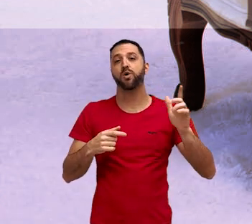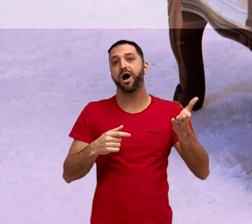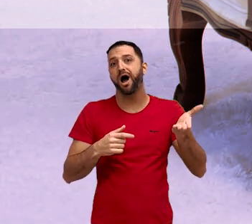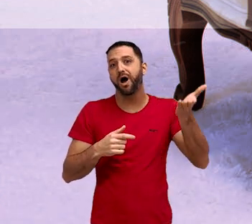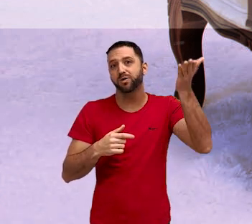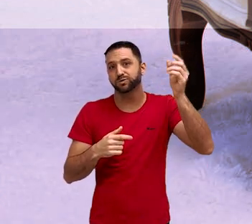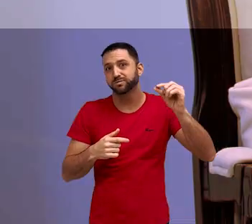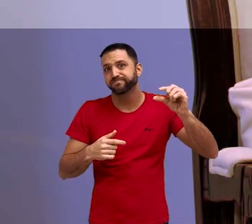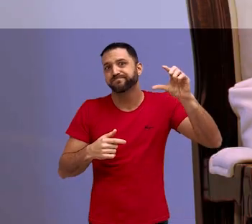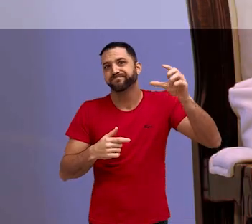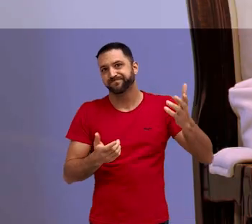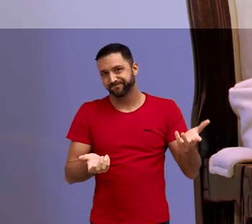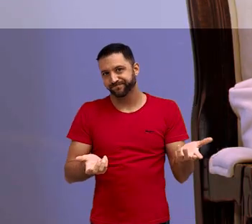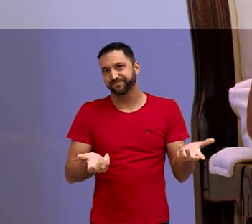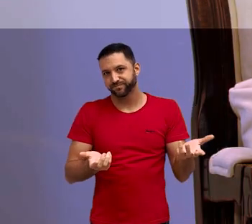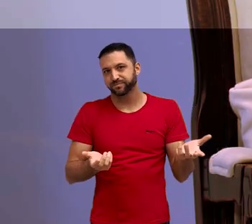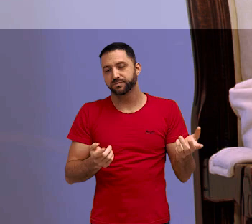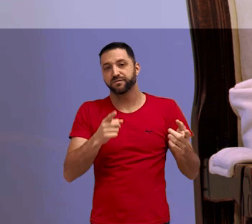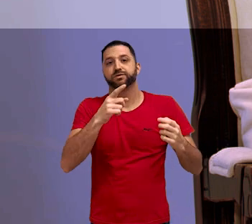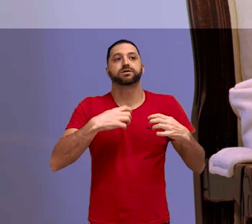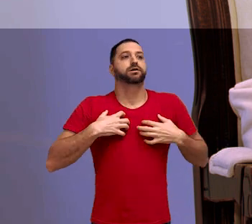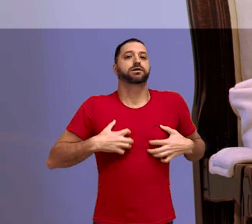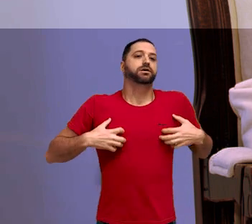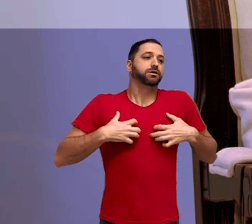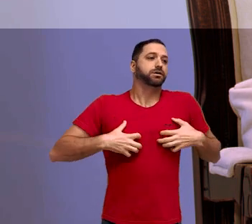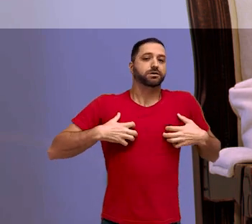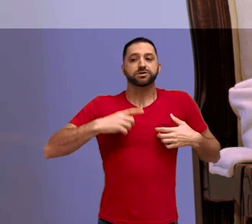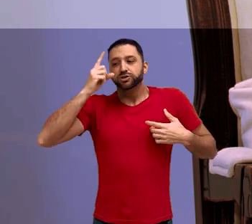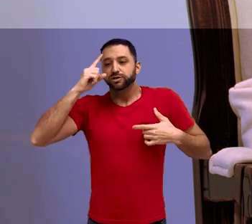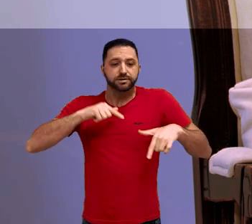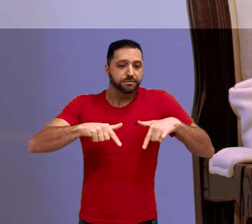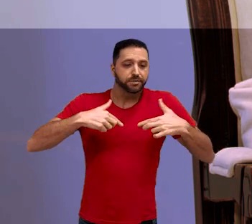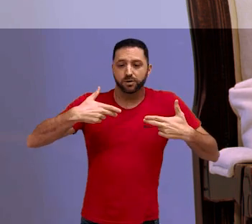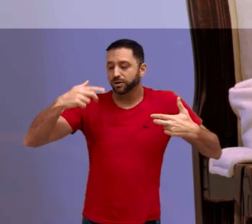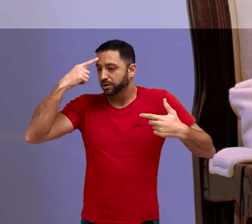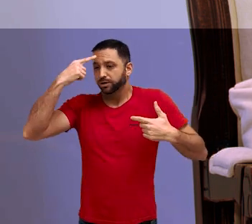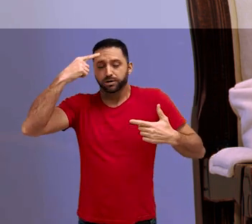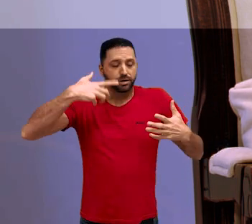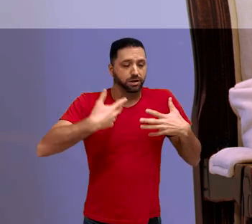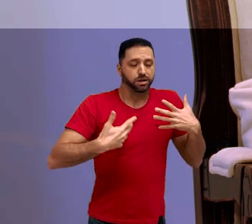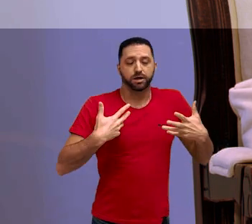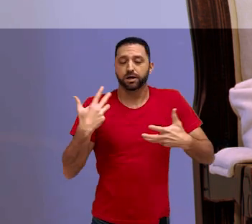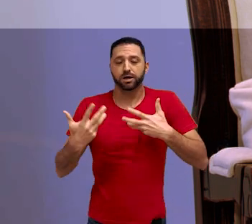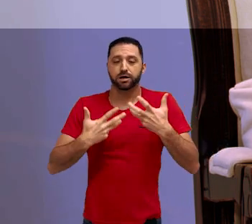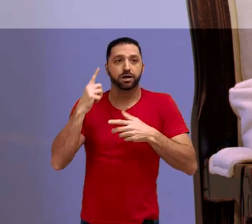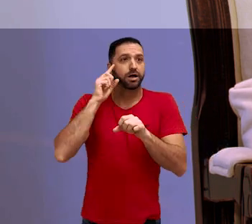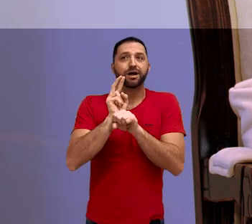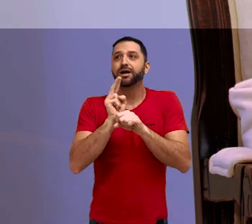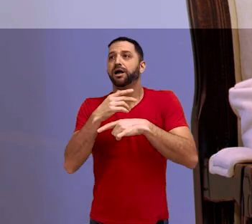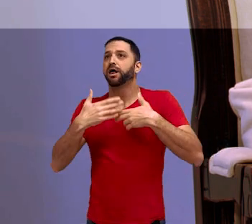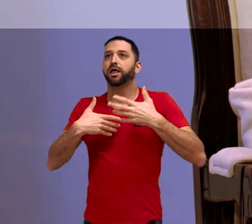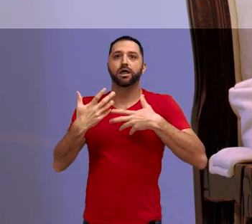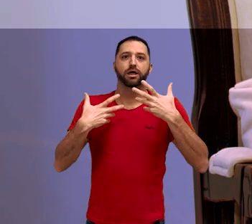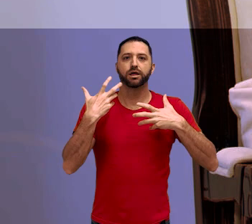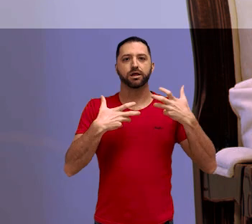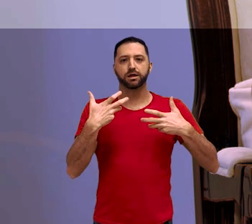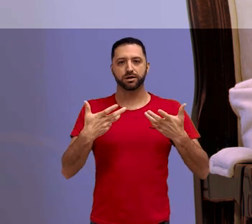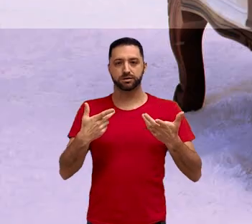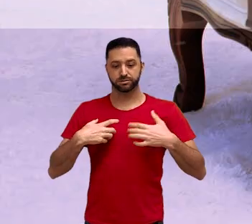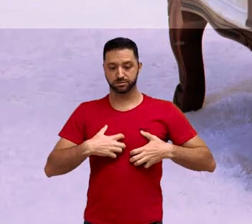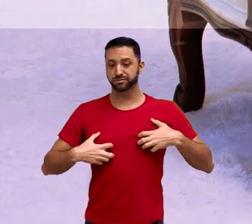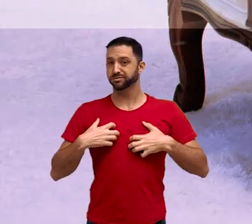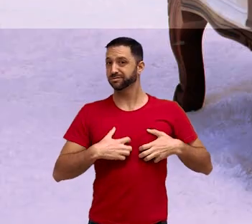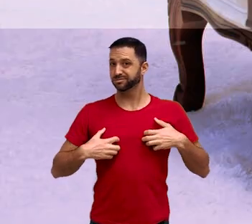você emagreça. Talvez o próprio fato de você estar muito ansiosa no teu dia a dia, criando muita